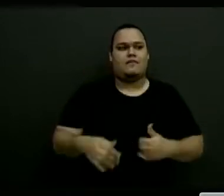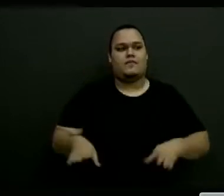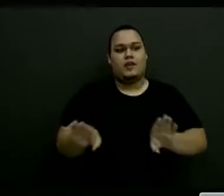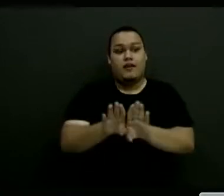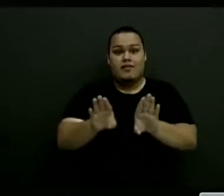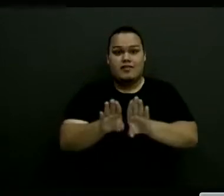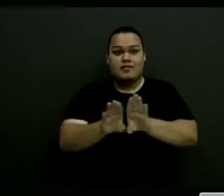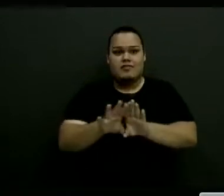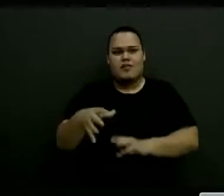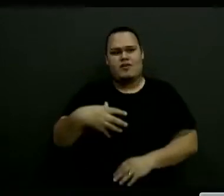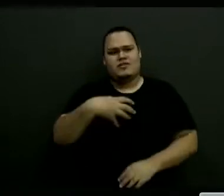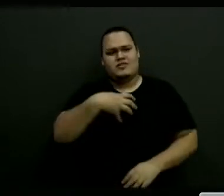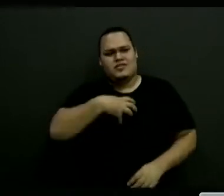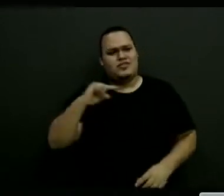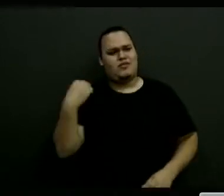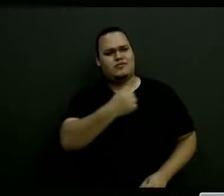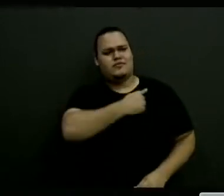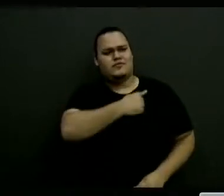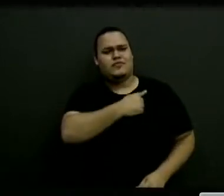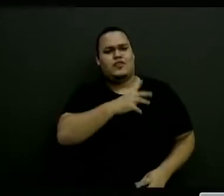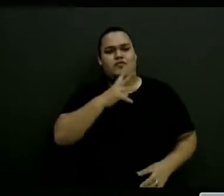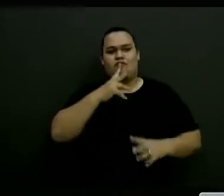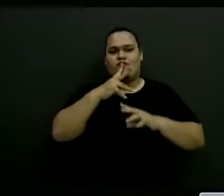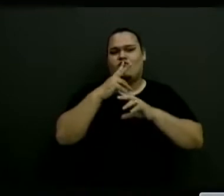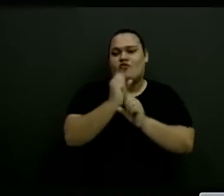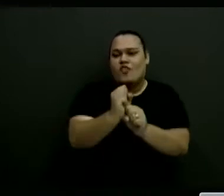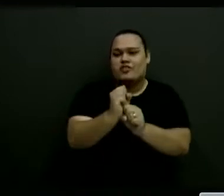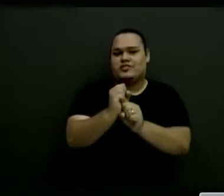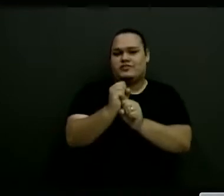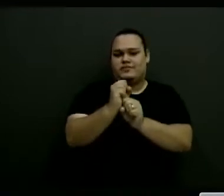atrevimento, esforço,